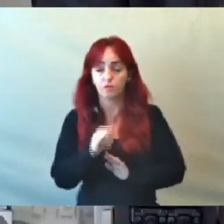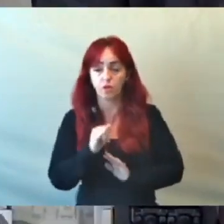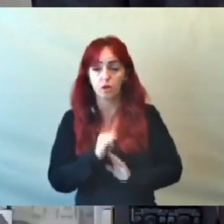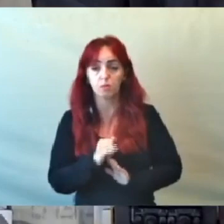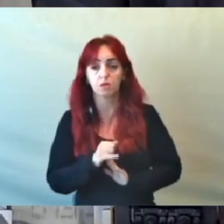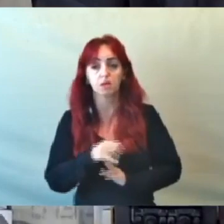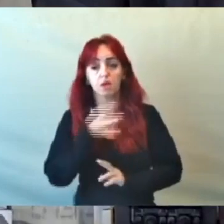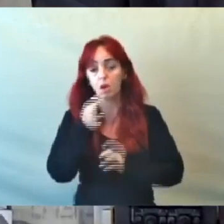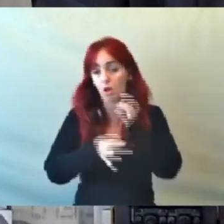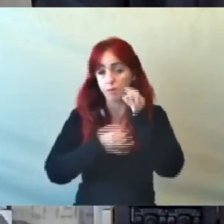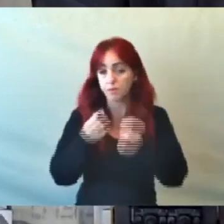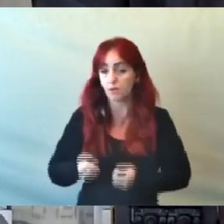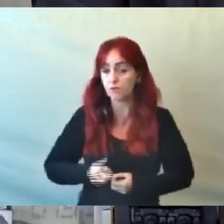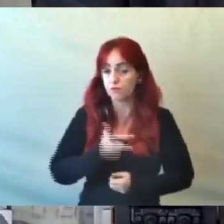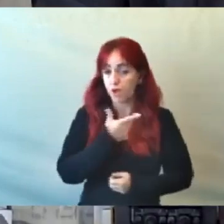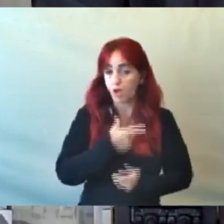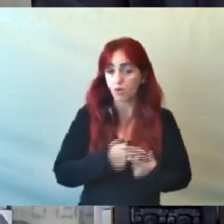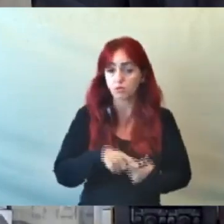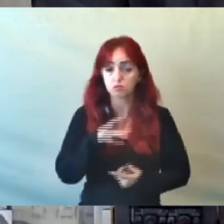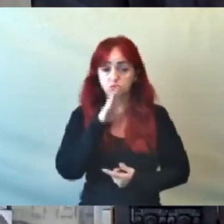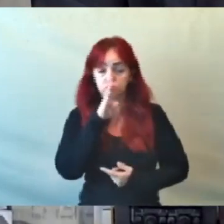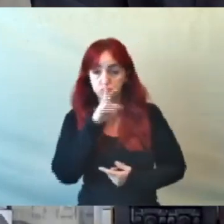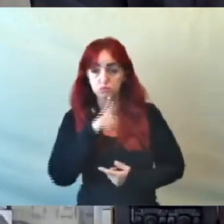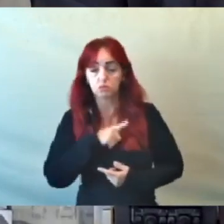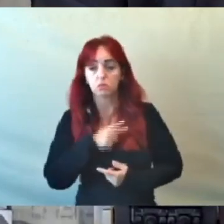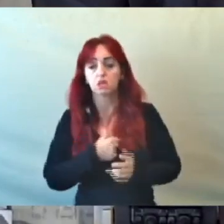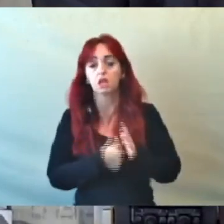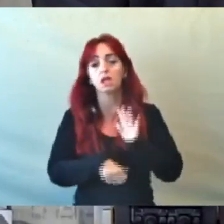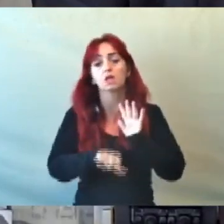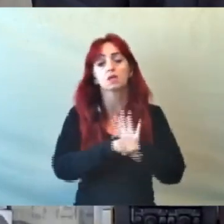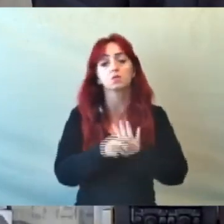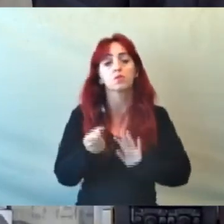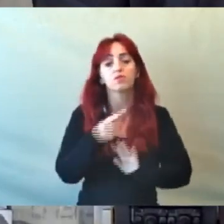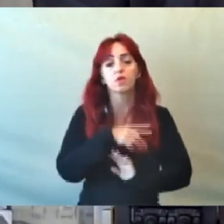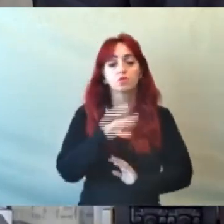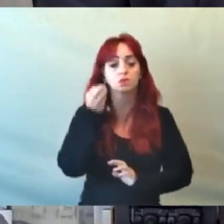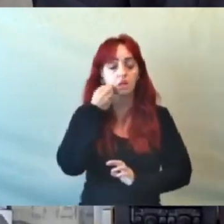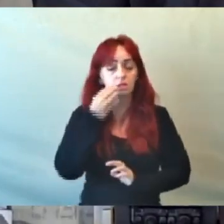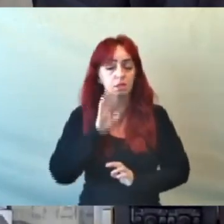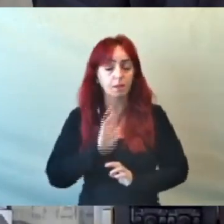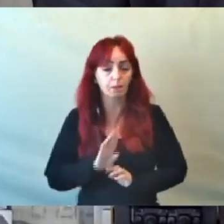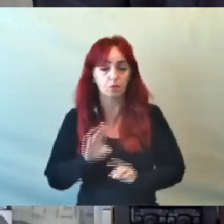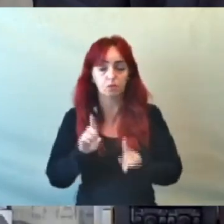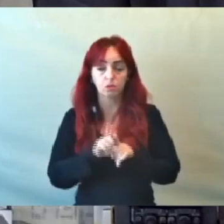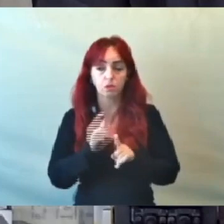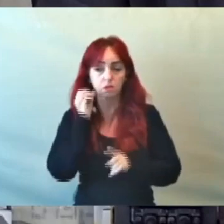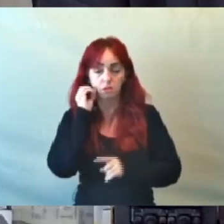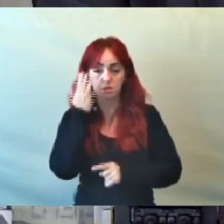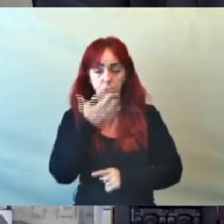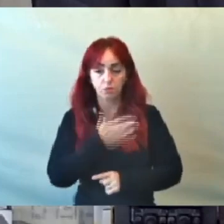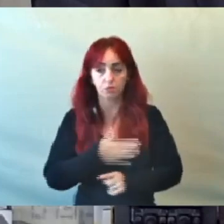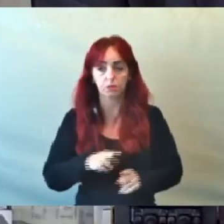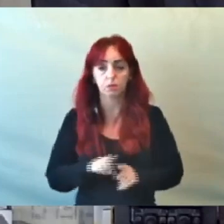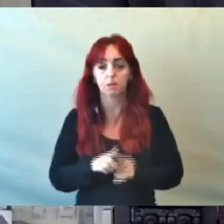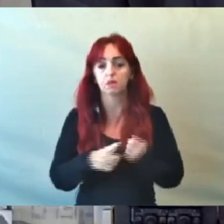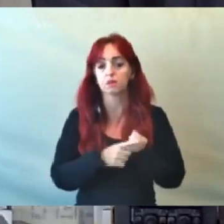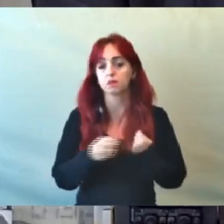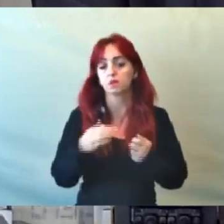de falso testemunho previsto no artigo 342 do Código Penal. A senhora pode, por favor, ler aí o termo de